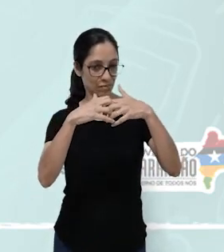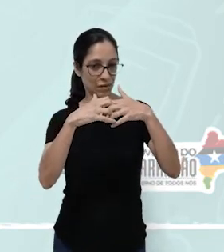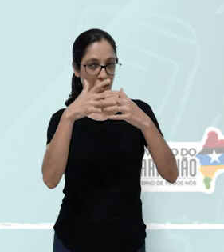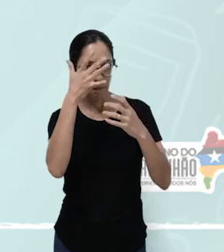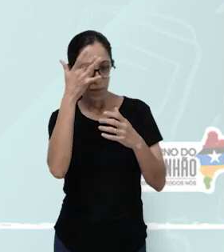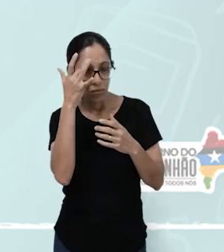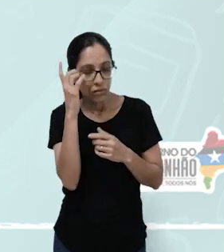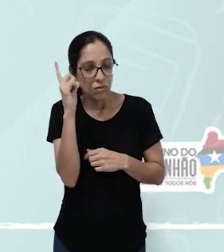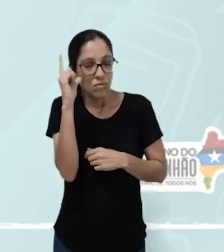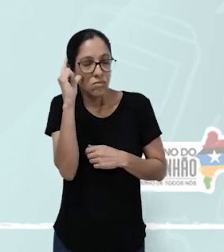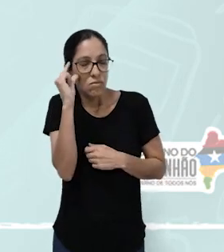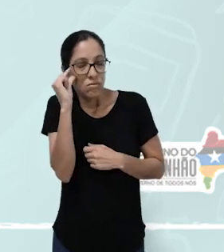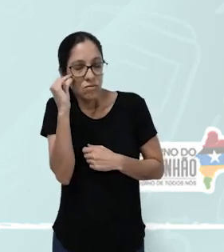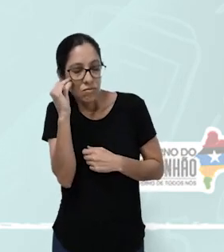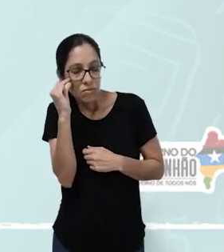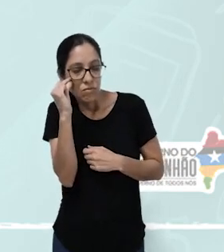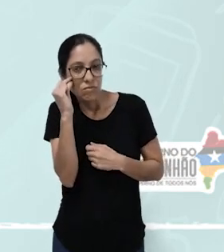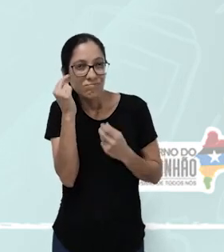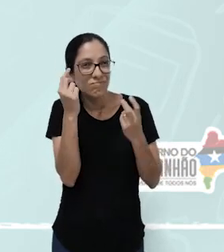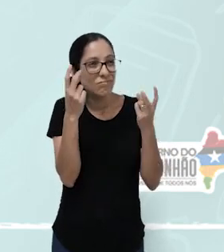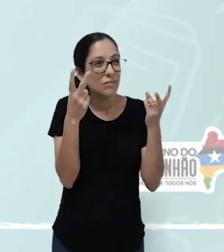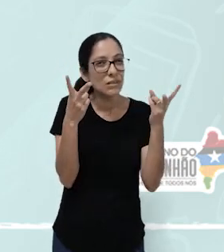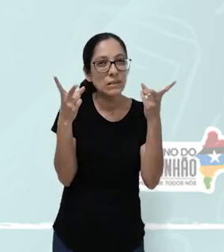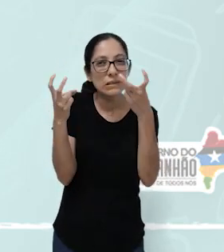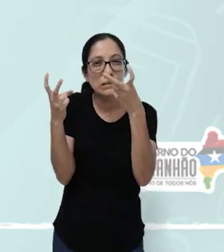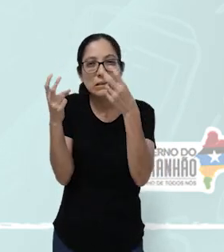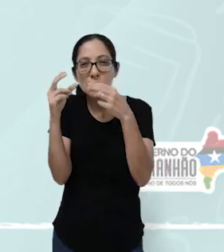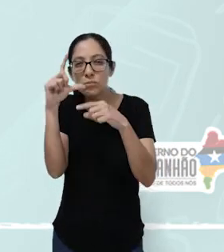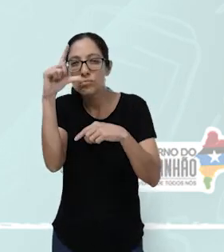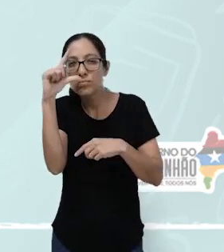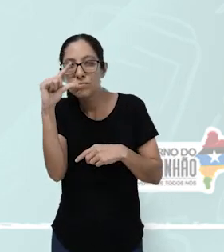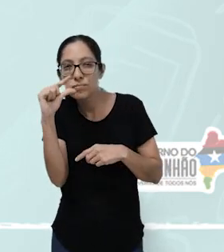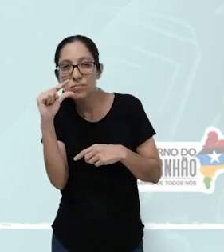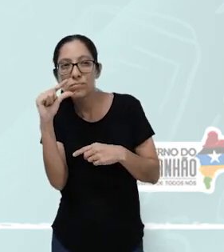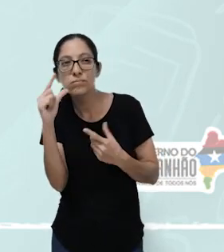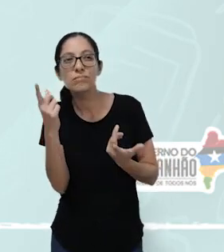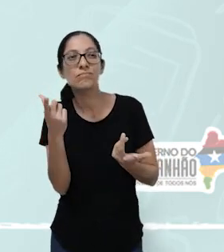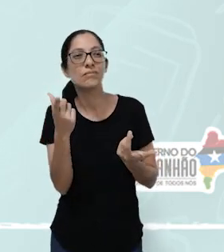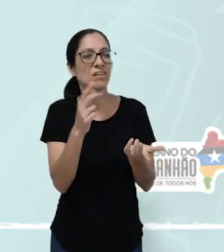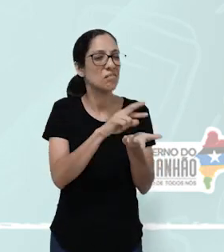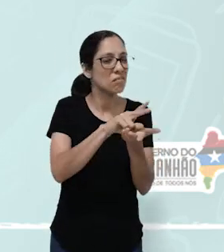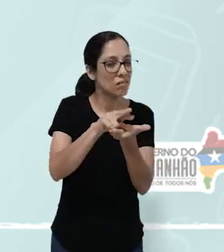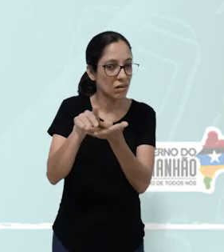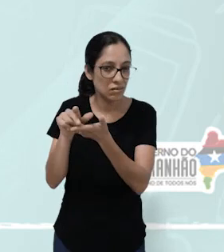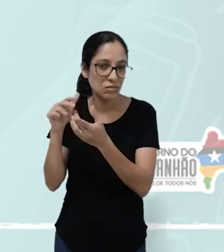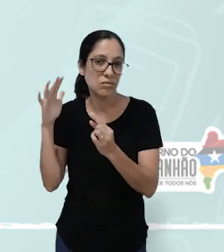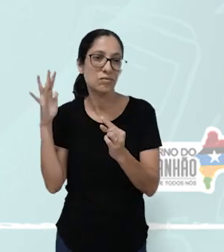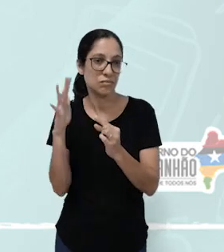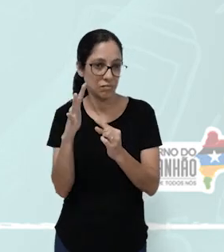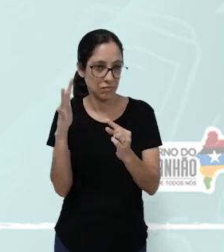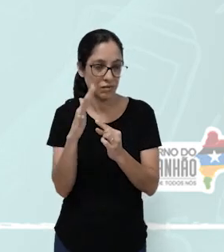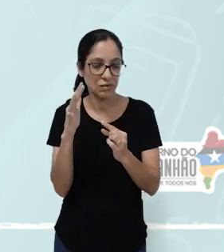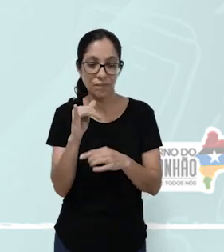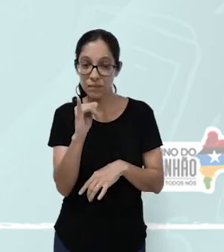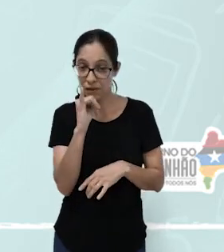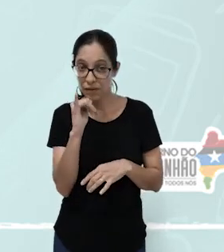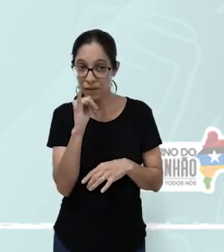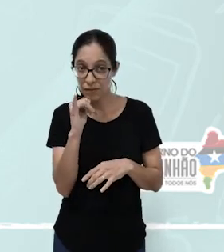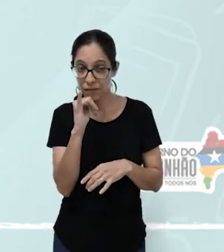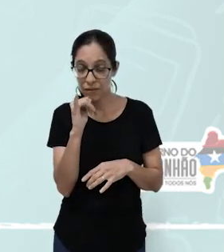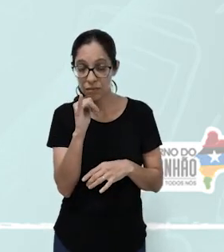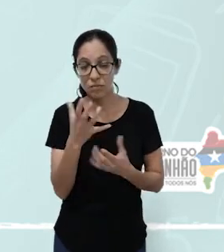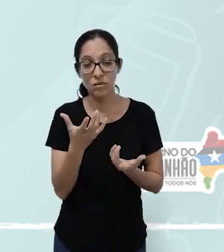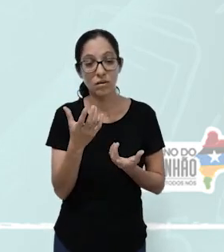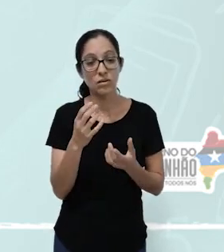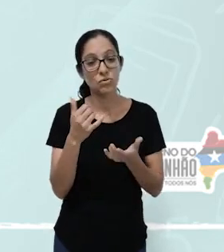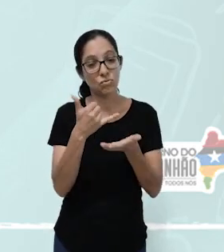sono, diminuição da atenção, perda de reflexo, entre outros efeitos. Exemplos de drogas